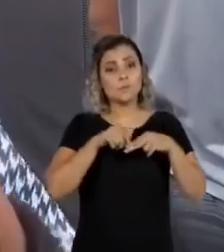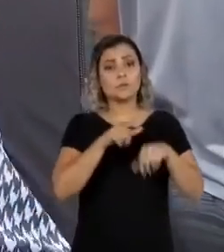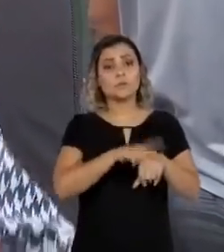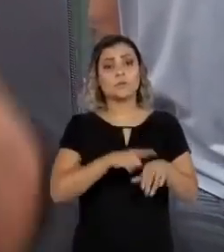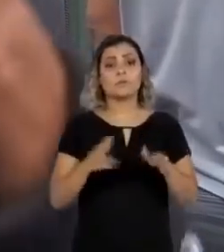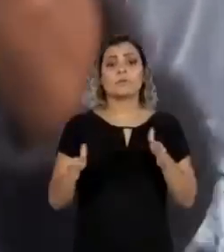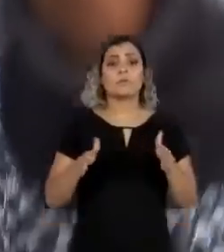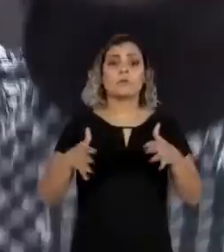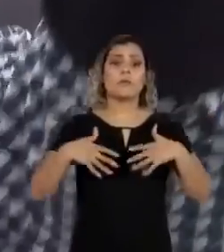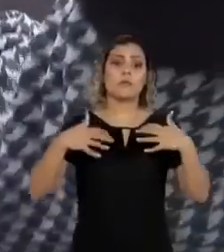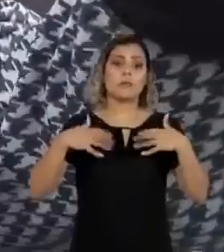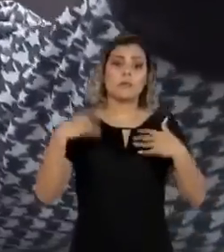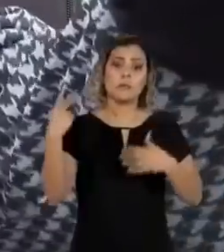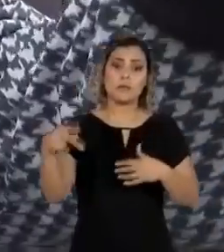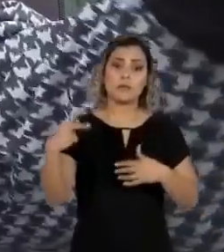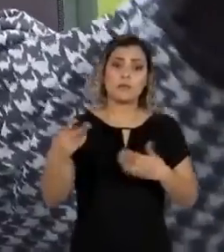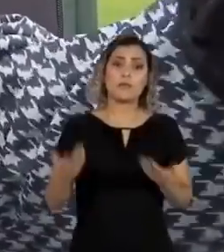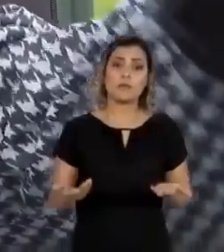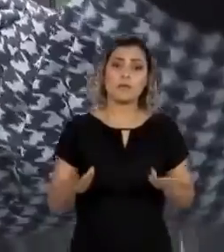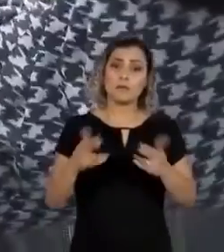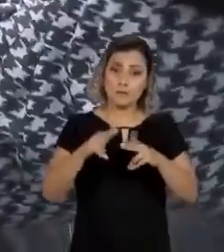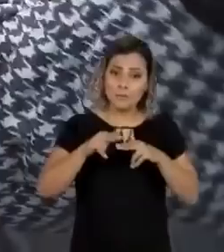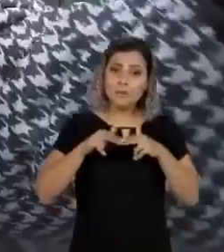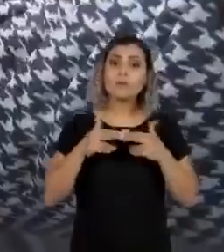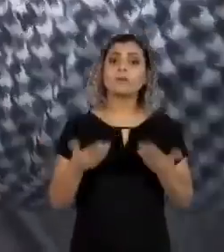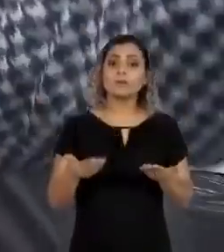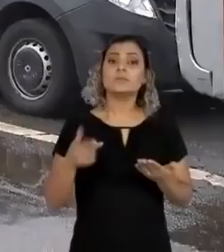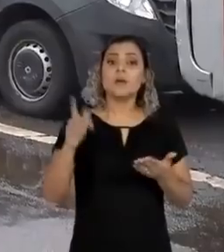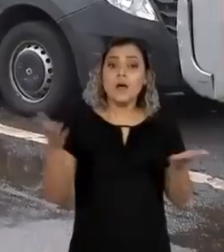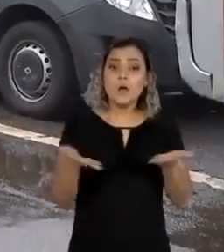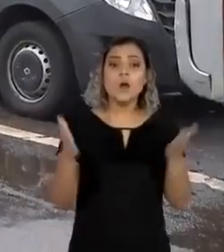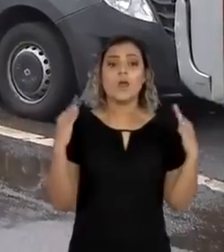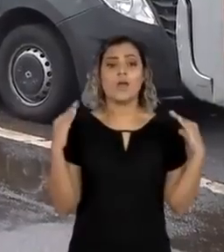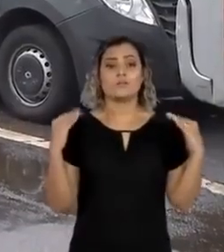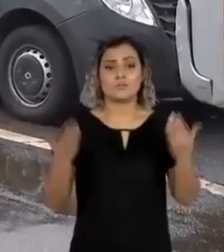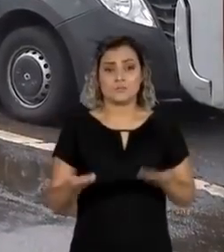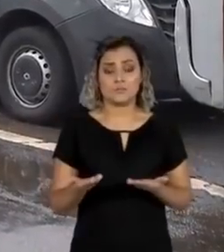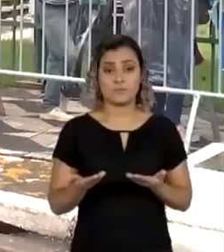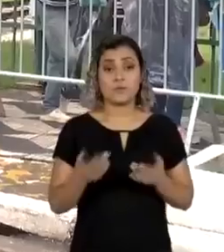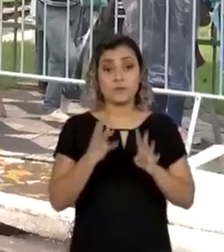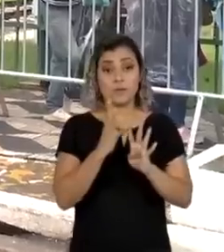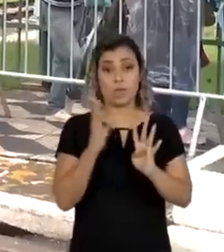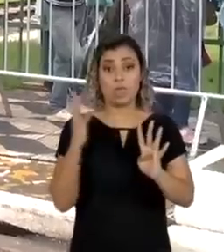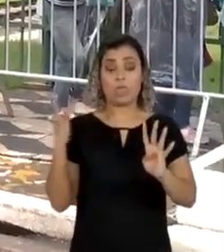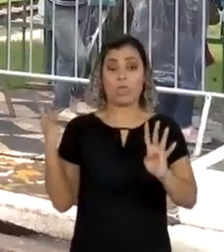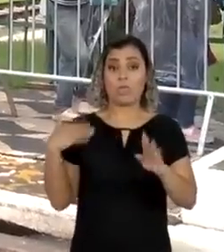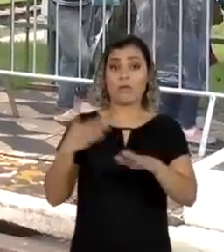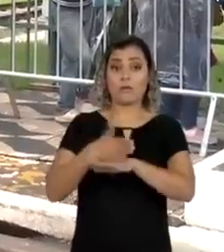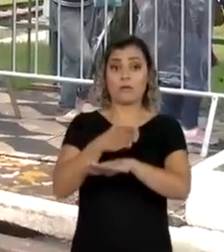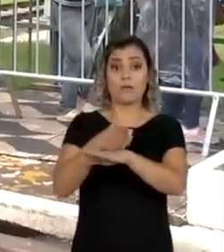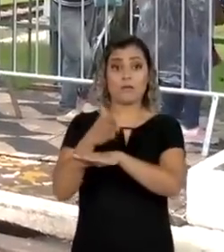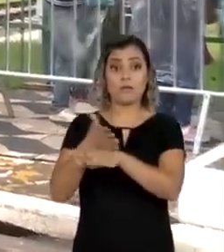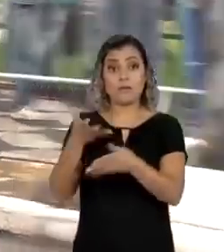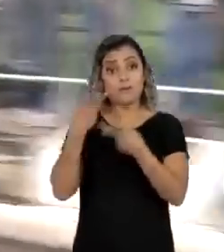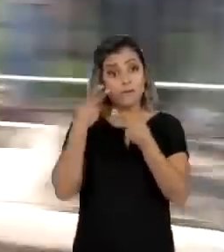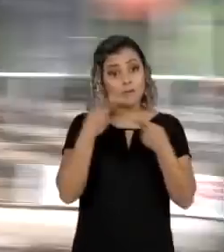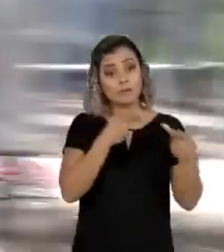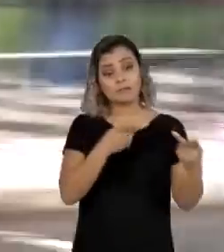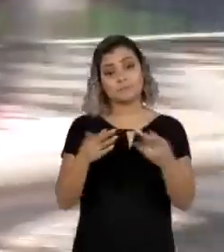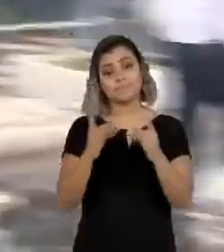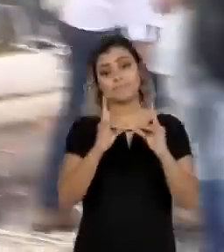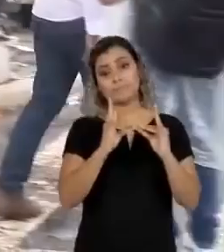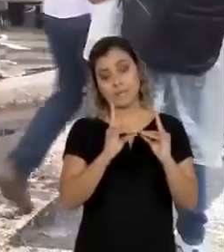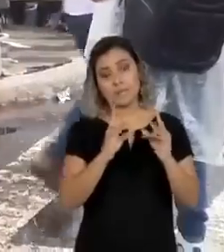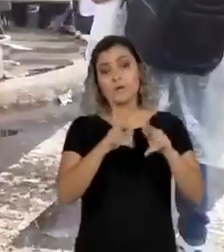trazer também alegria, porque ele está no coração de Nossa Senhora de Jesus. Ele virou um anjo no céu. Ônibus e filas para entrar no velório de Gugu Liberato lotaram o